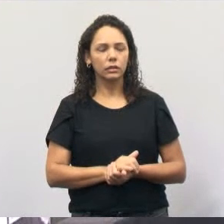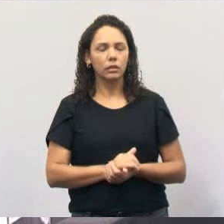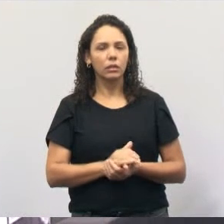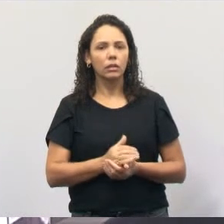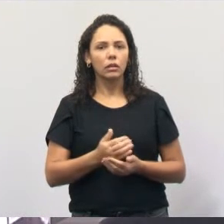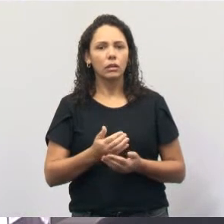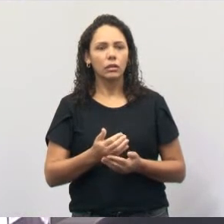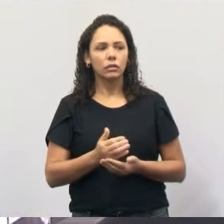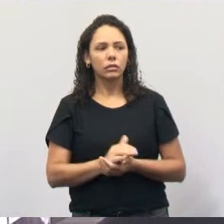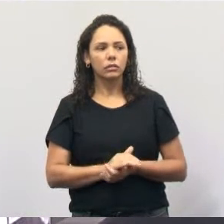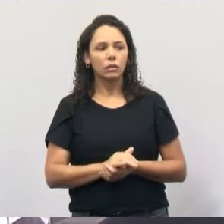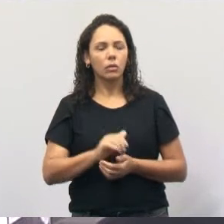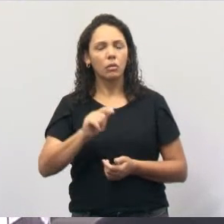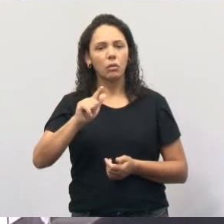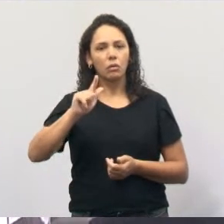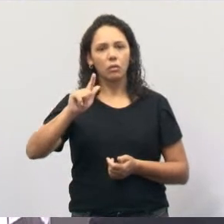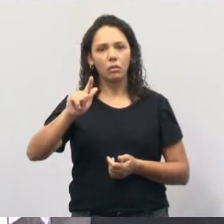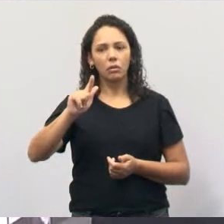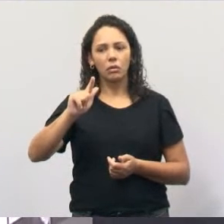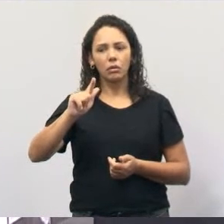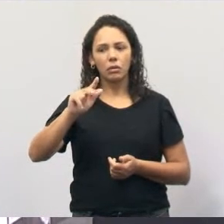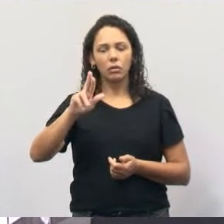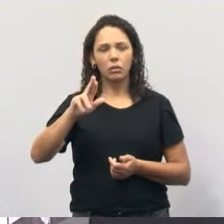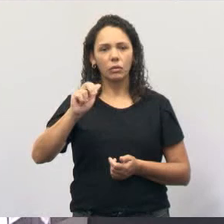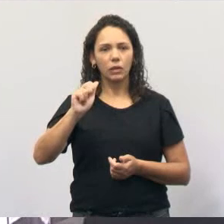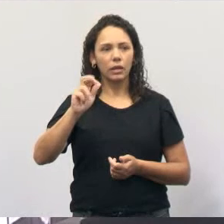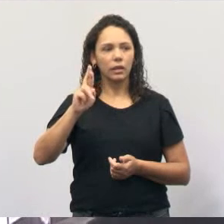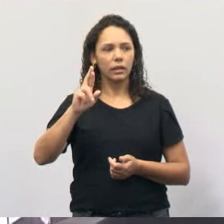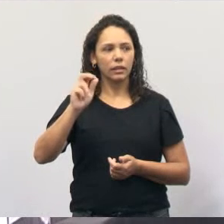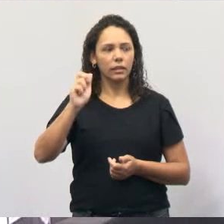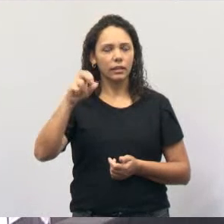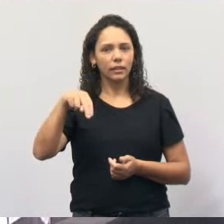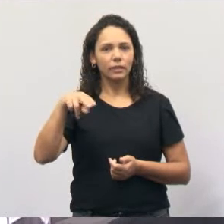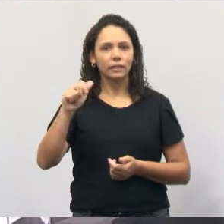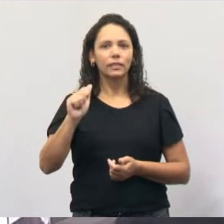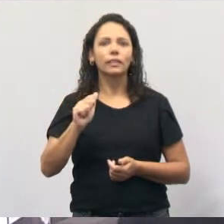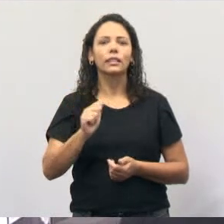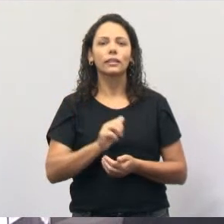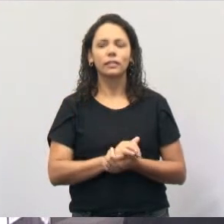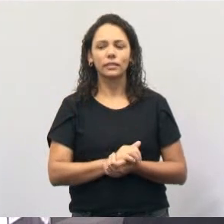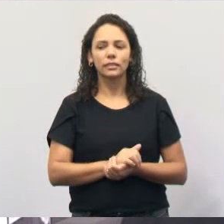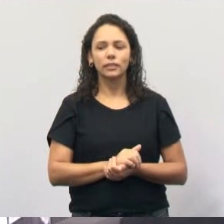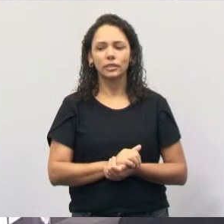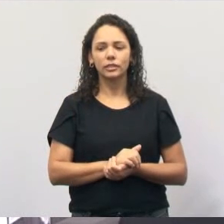Guaraná Ramos e solenidade em homenagem aos artistas de jacareiense.